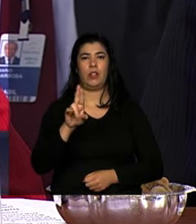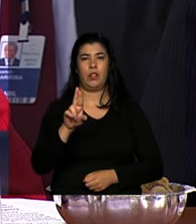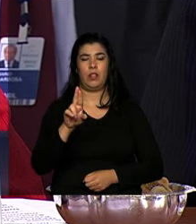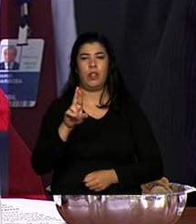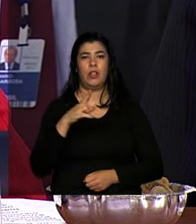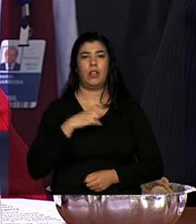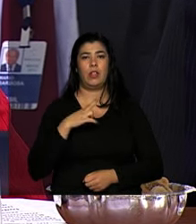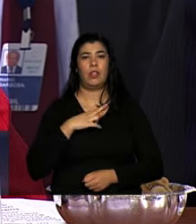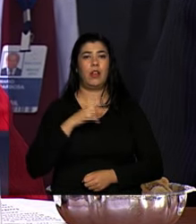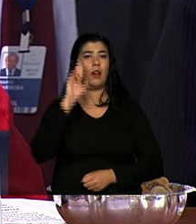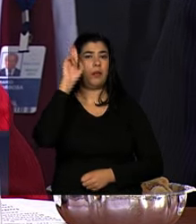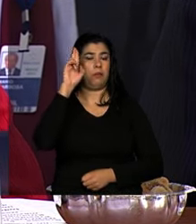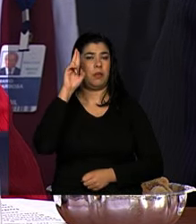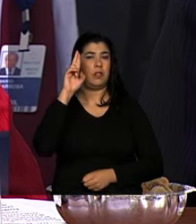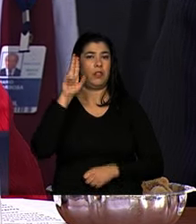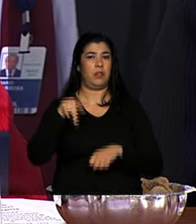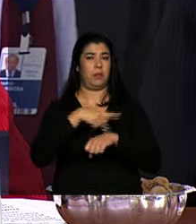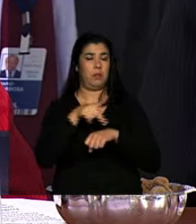de seu país.